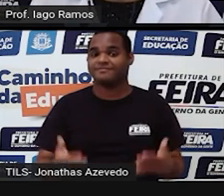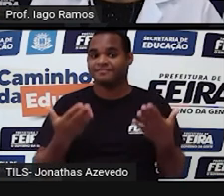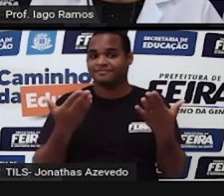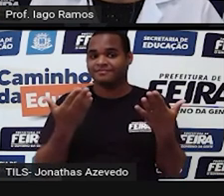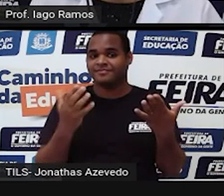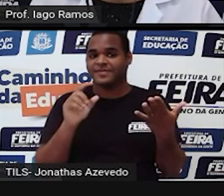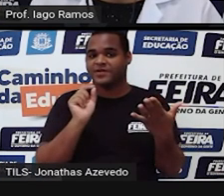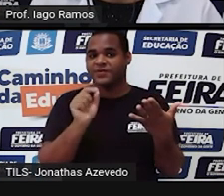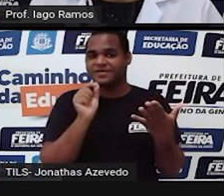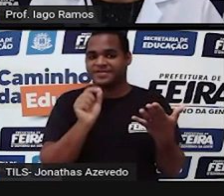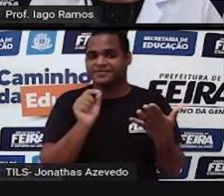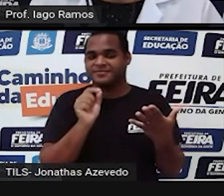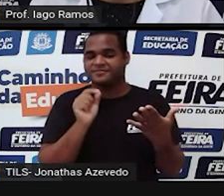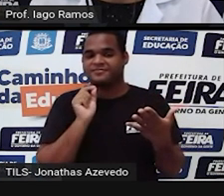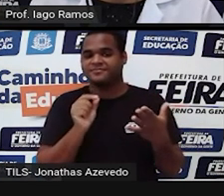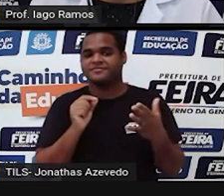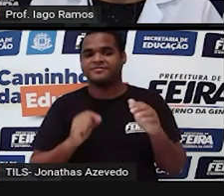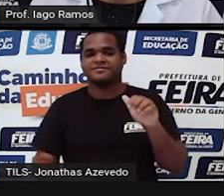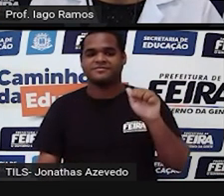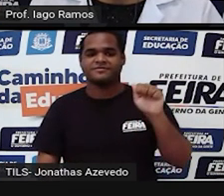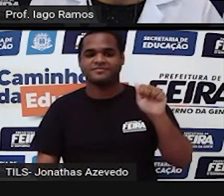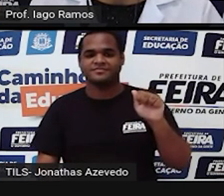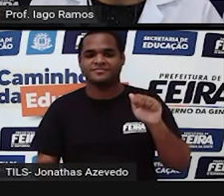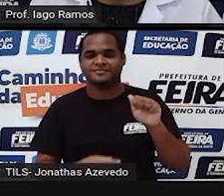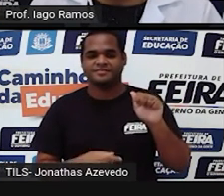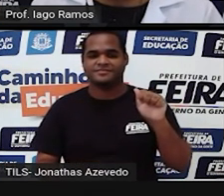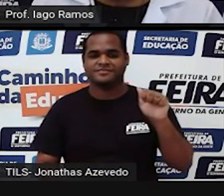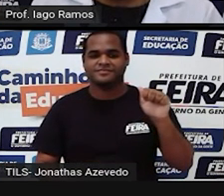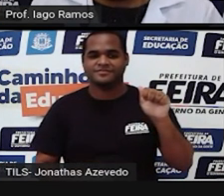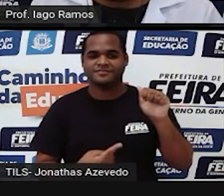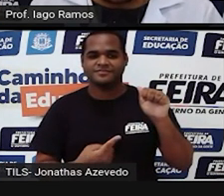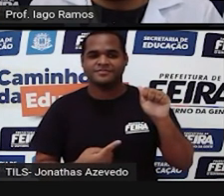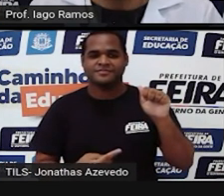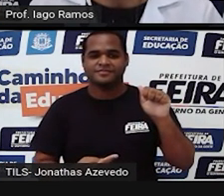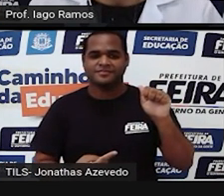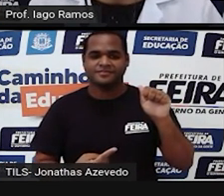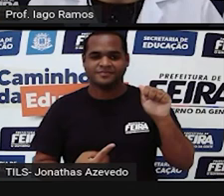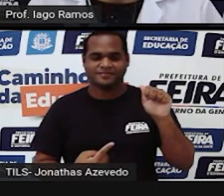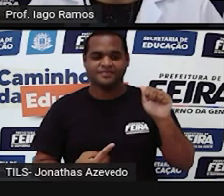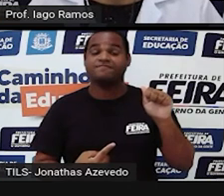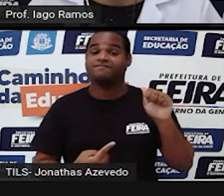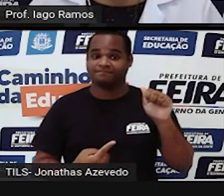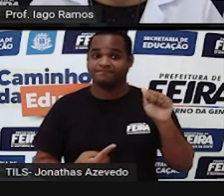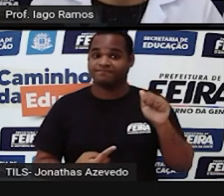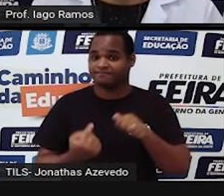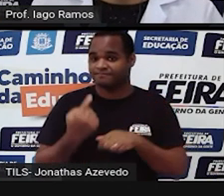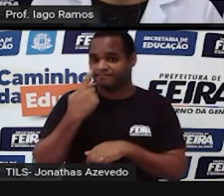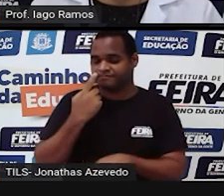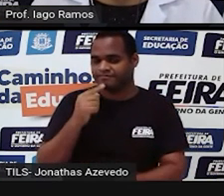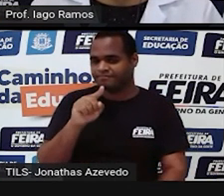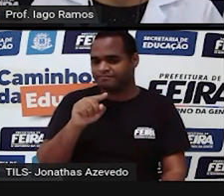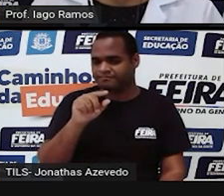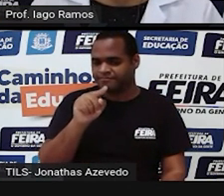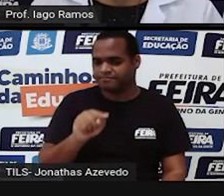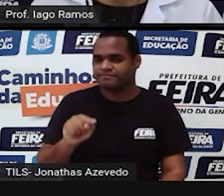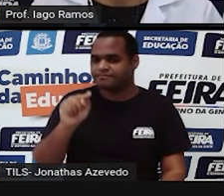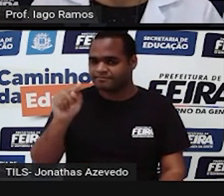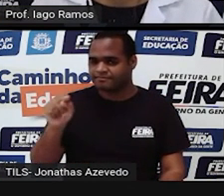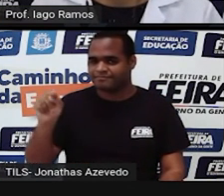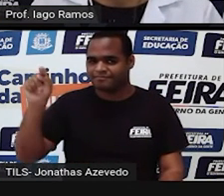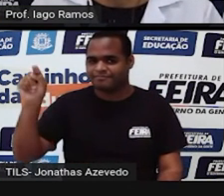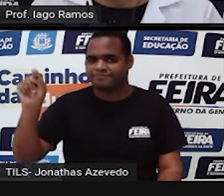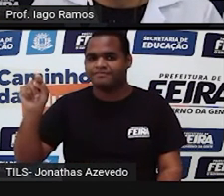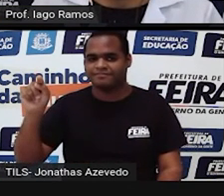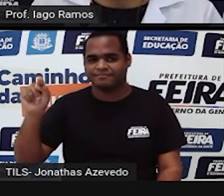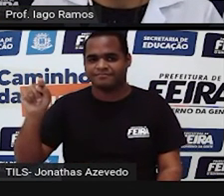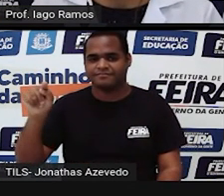Esse gráfico é o gráfico de linhas, né? Basta olhar o gráficozinho e a gente vê que ele é um